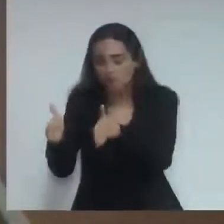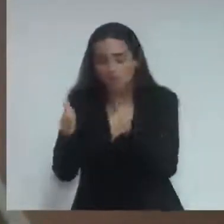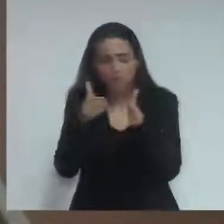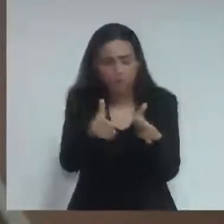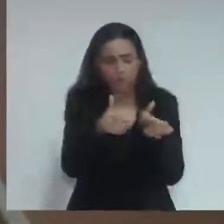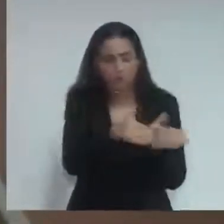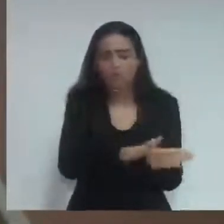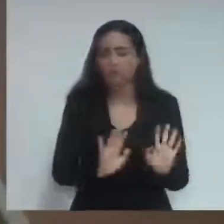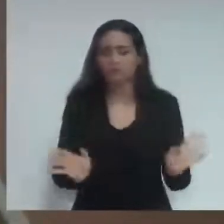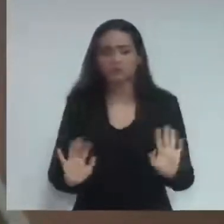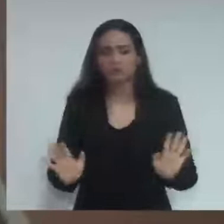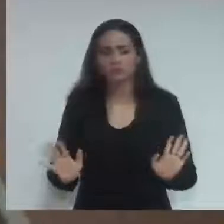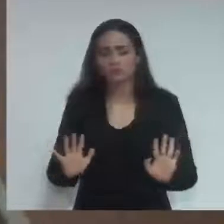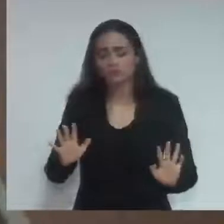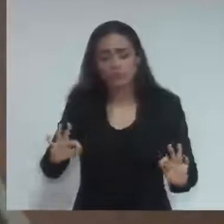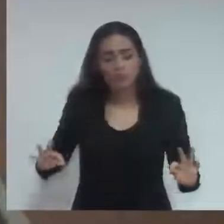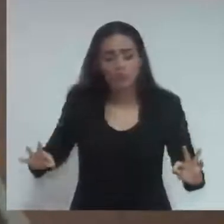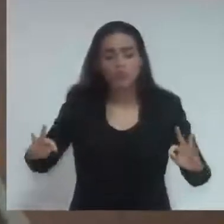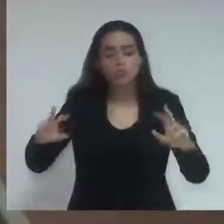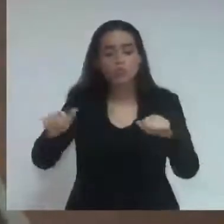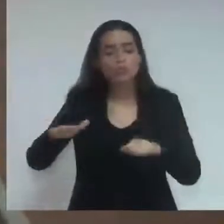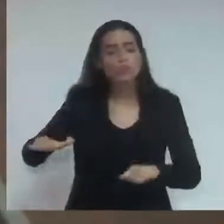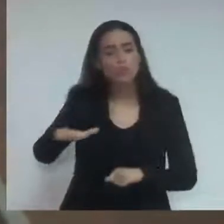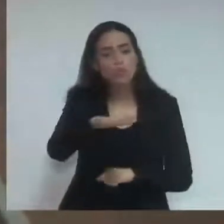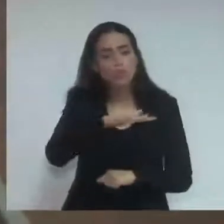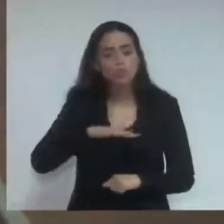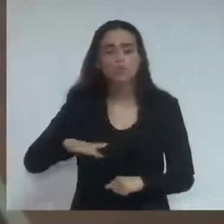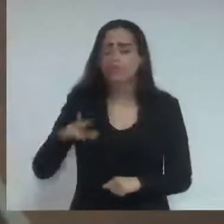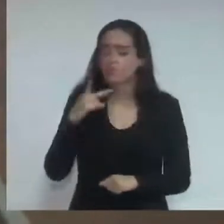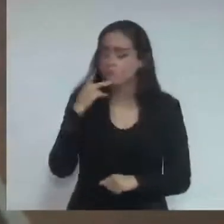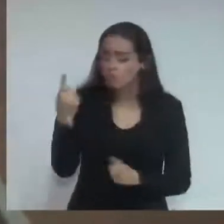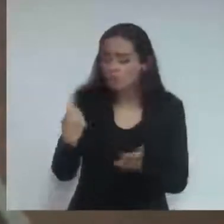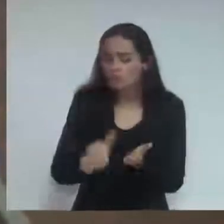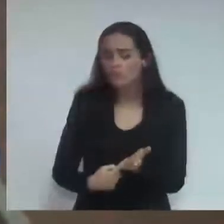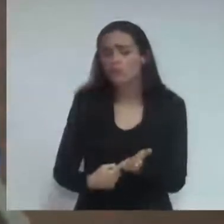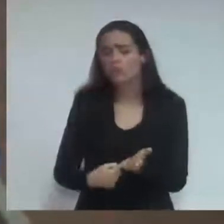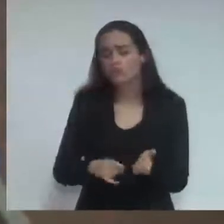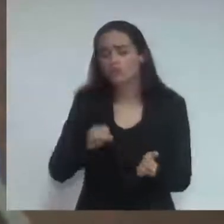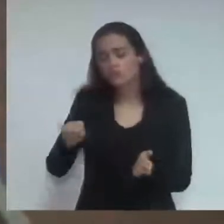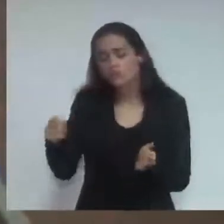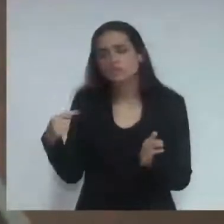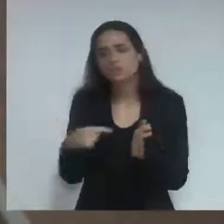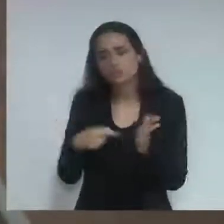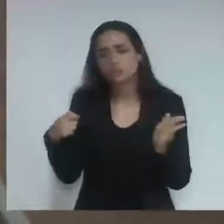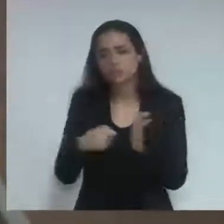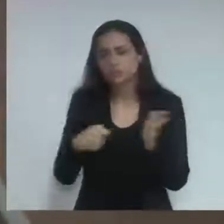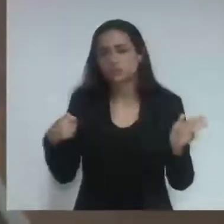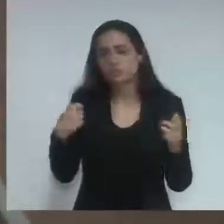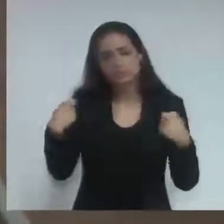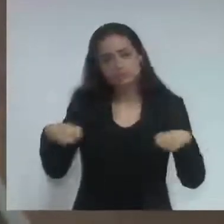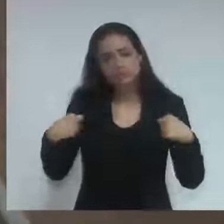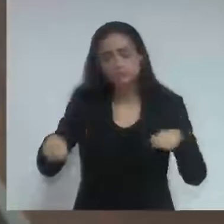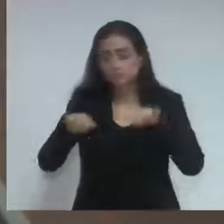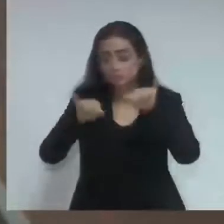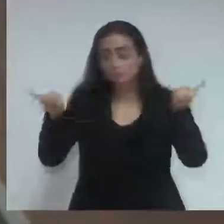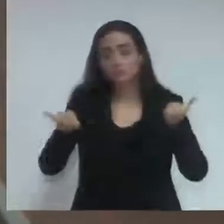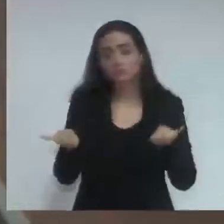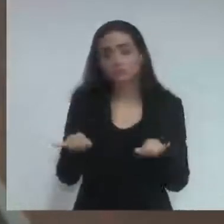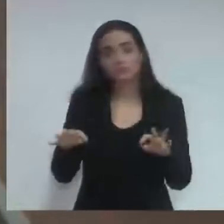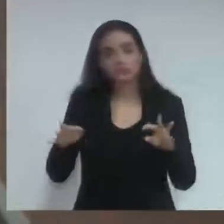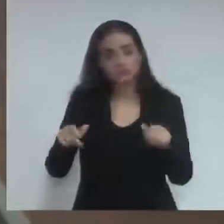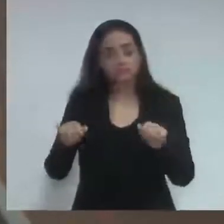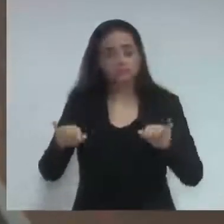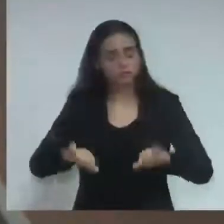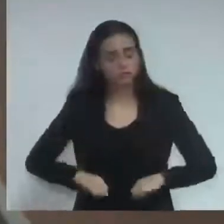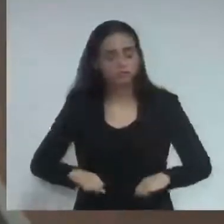não é isso. Eu estou falando de forma genérica, né? Assim, isso vale, acho que para todos, porque todos nós podemos ser